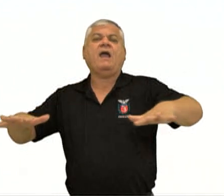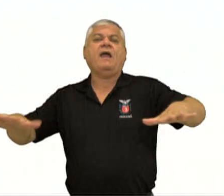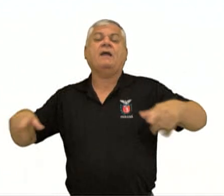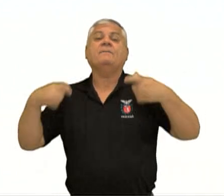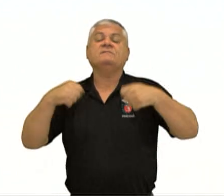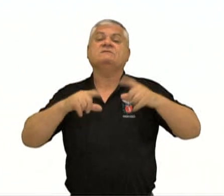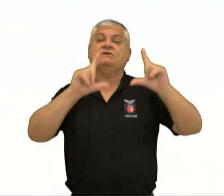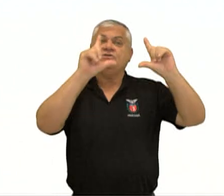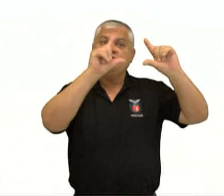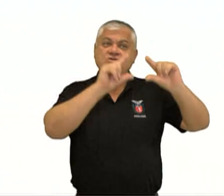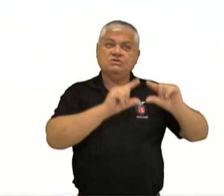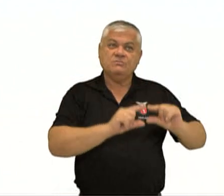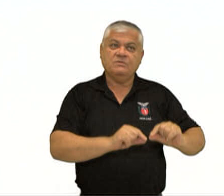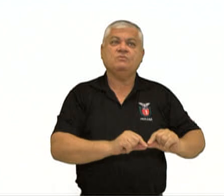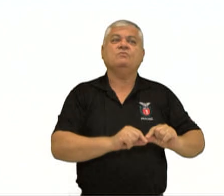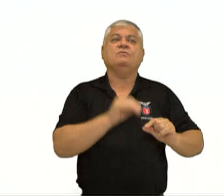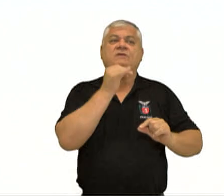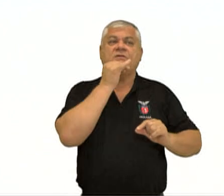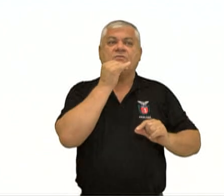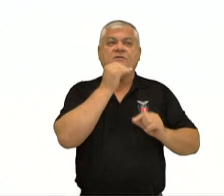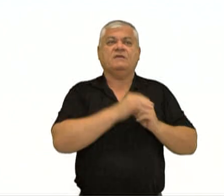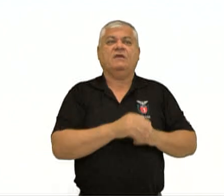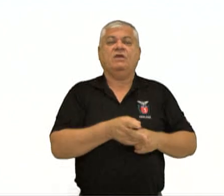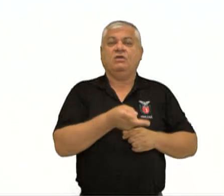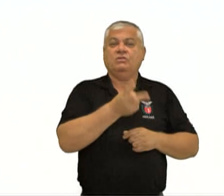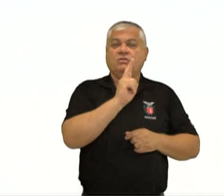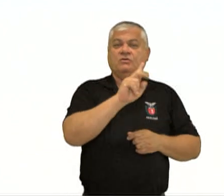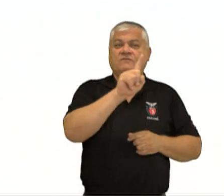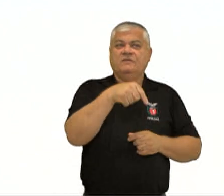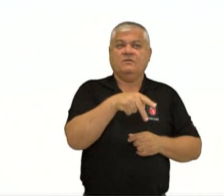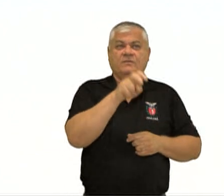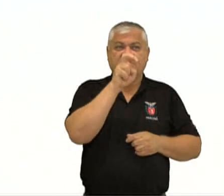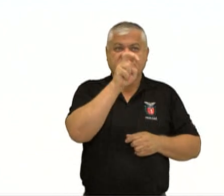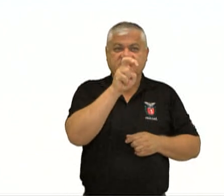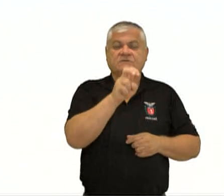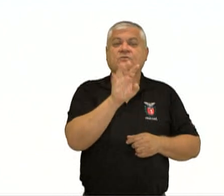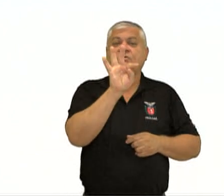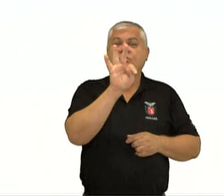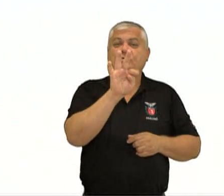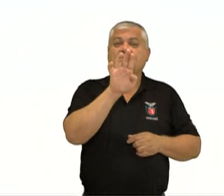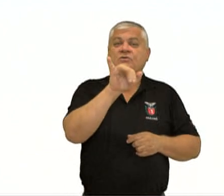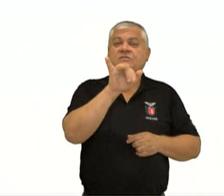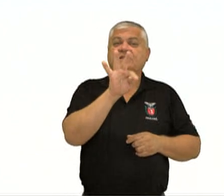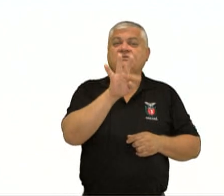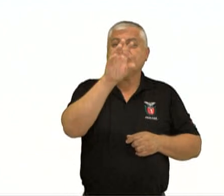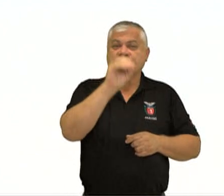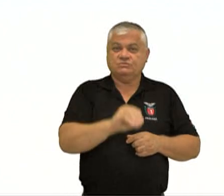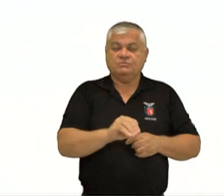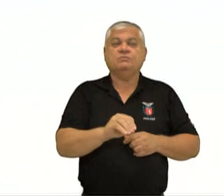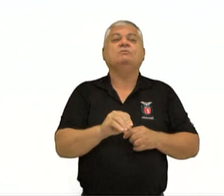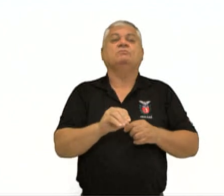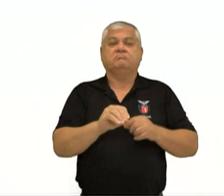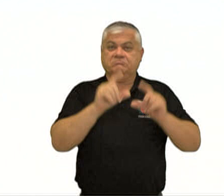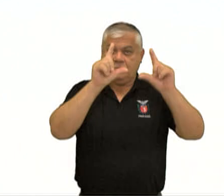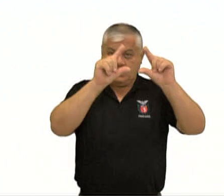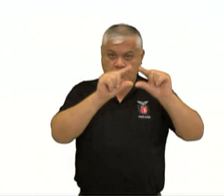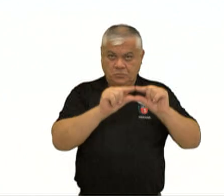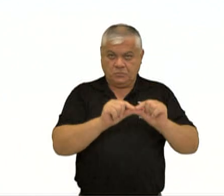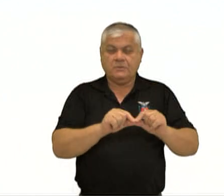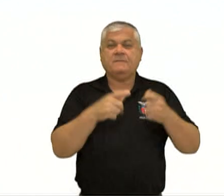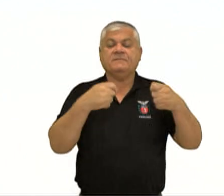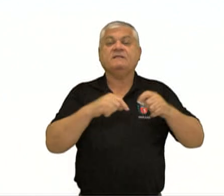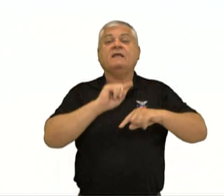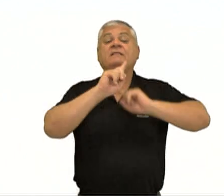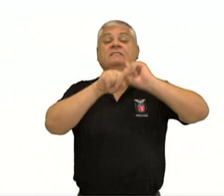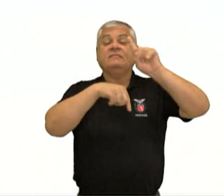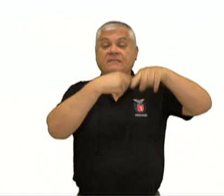até 2,5% da concentração máxima permitida pelos protocolos nacionais e só depois disso